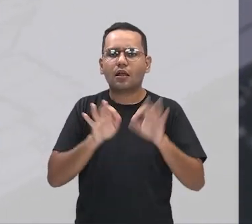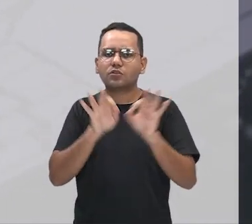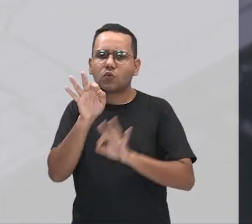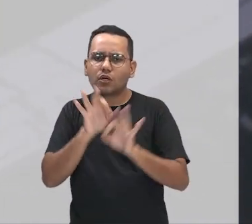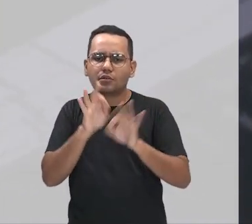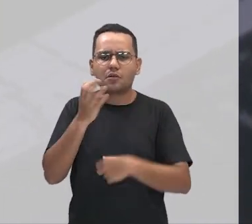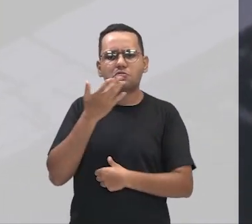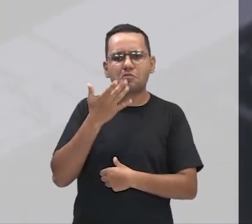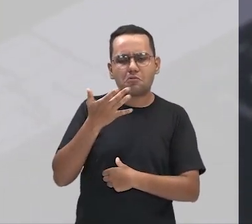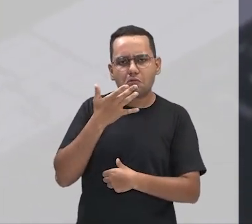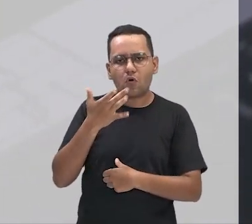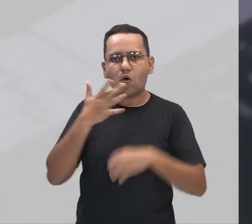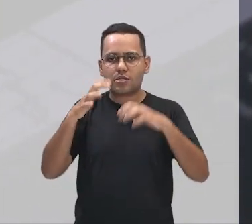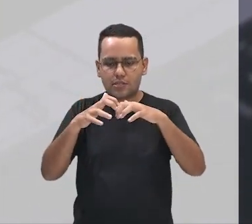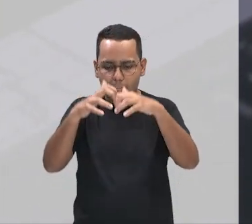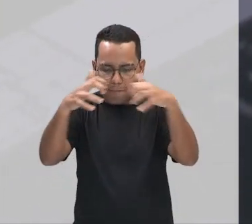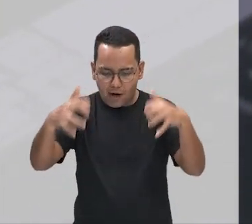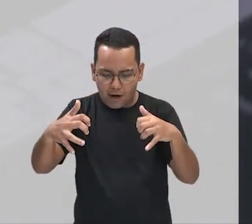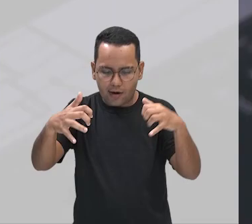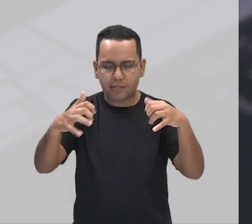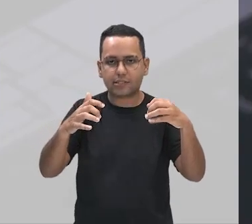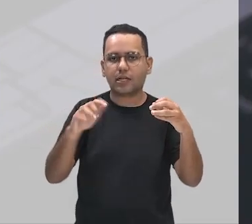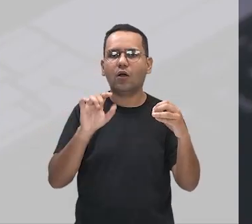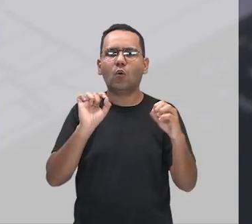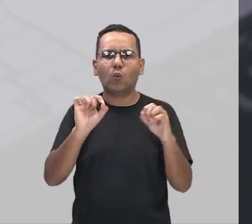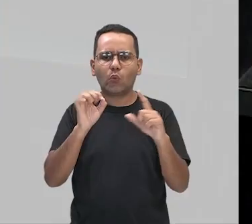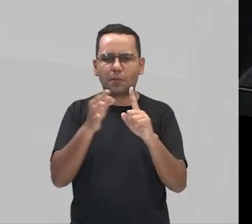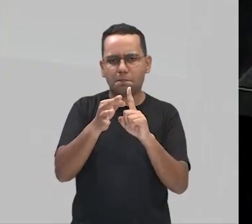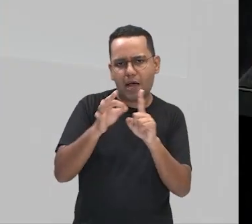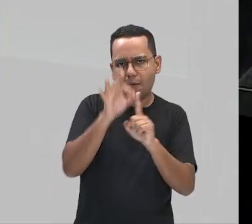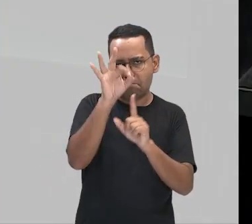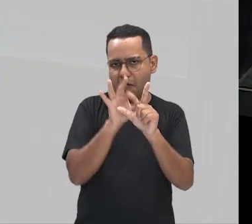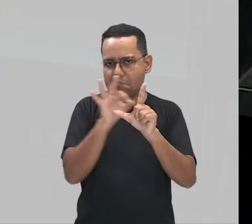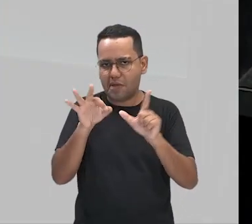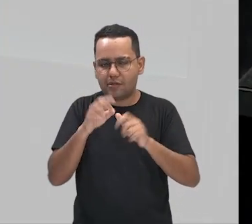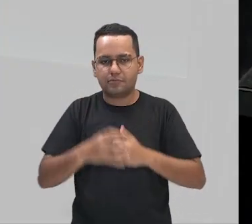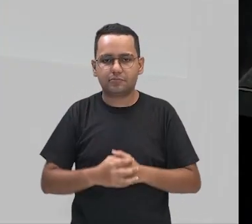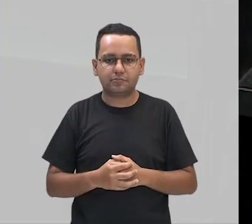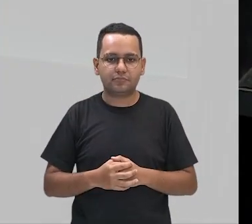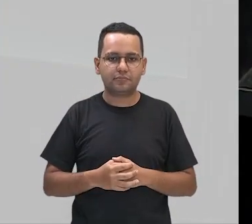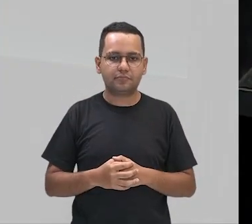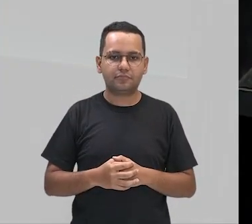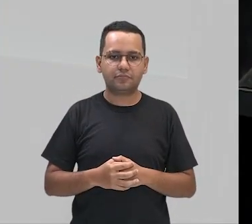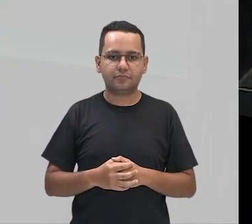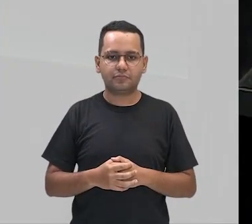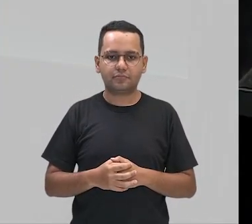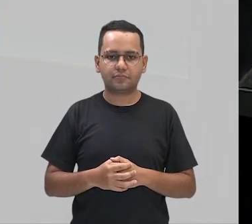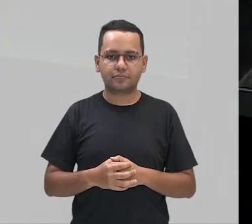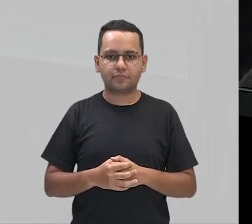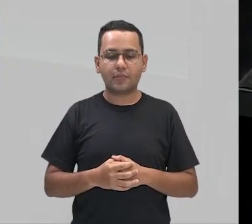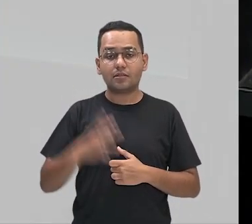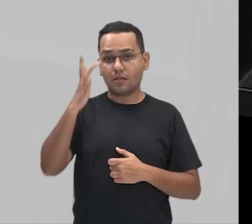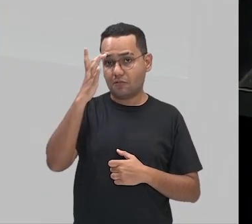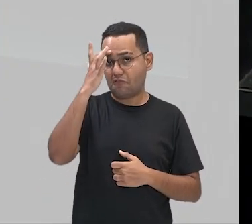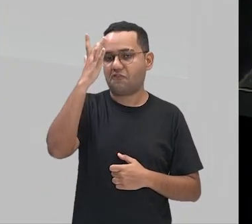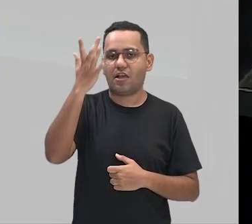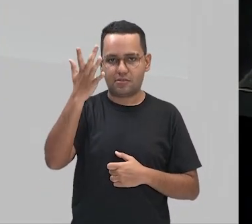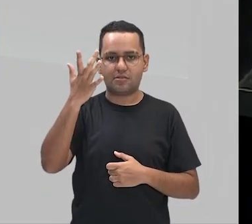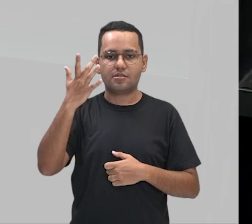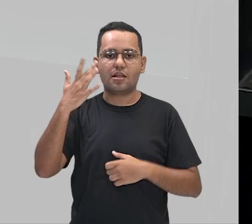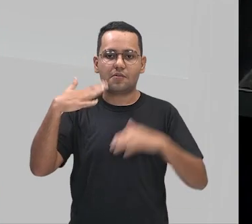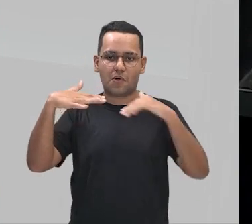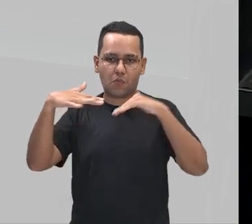separando cada camada, separando cada parte nos personagens para facilitar a animação para o